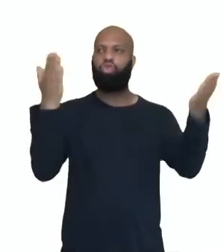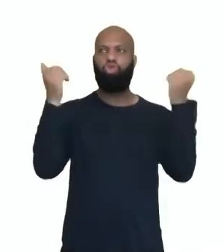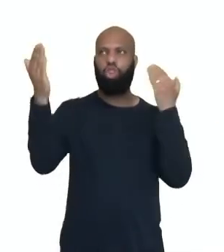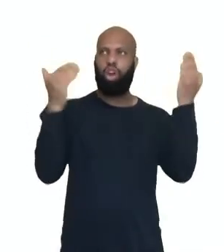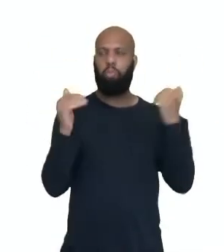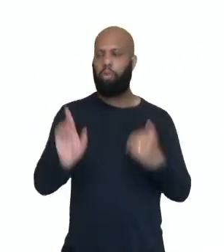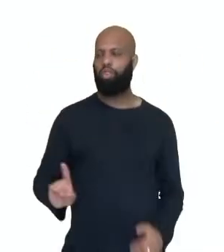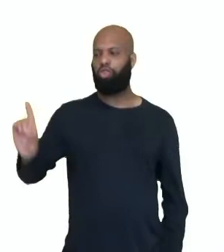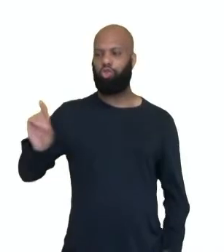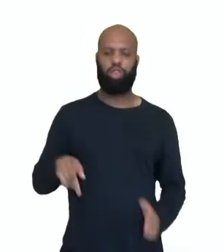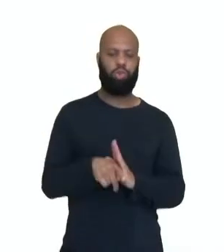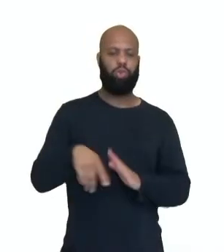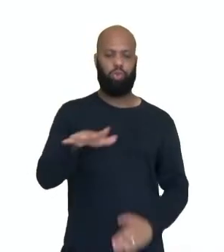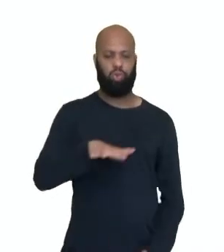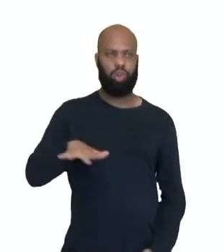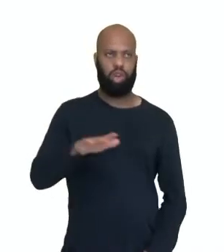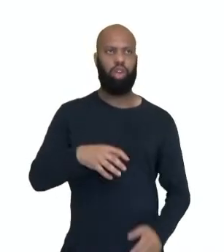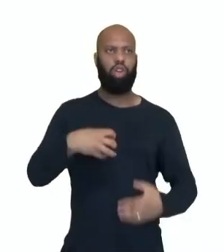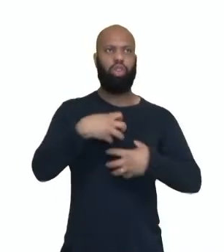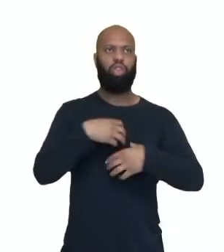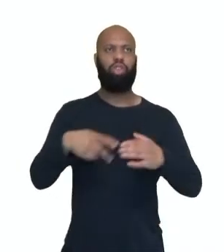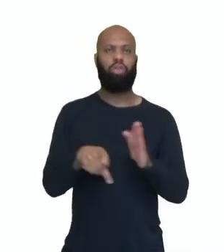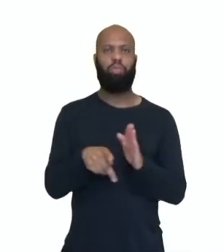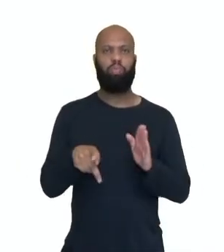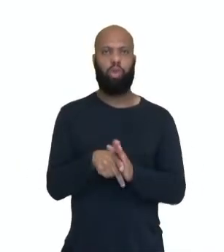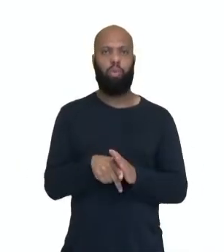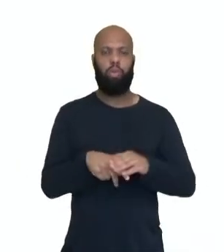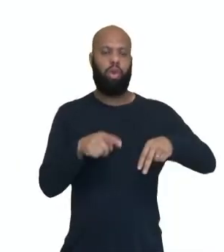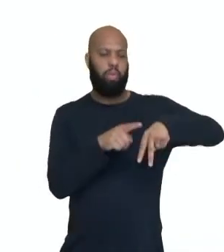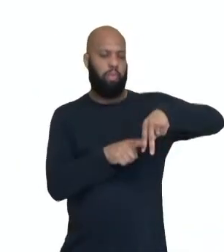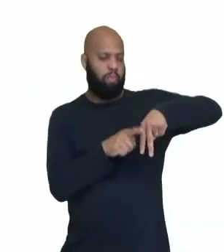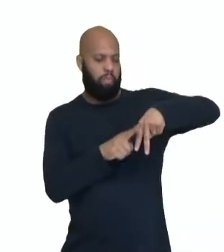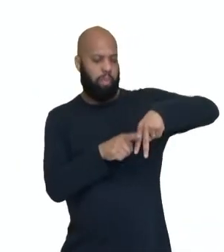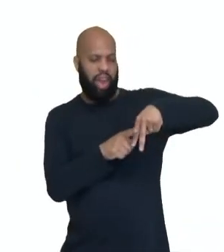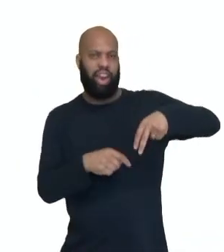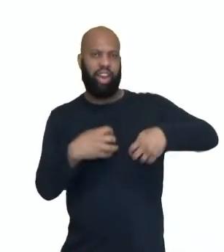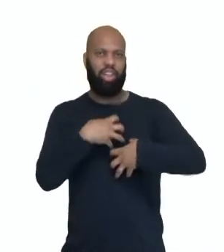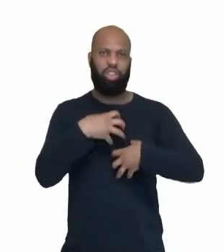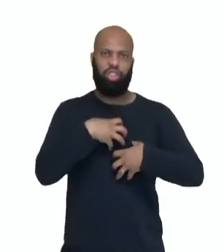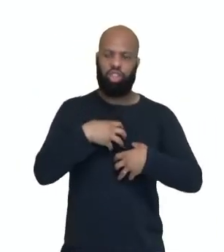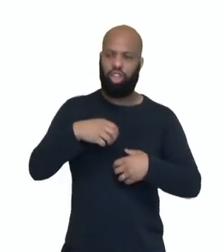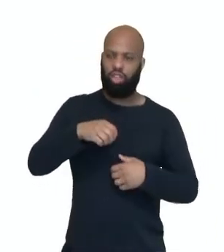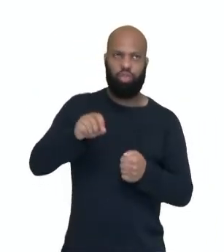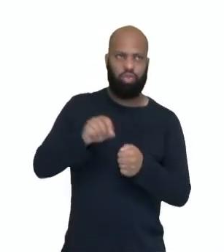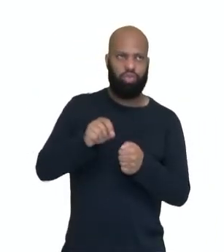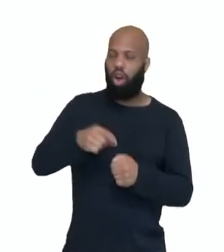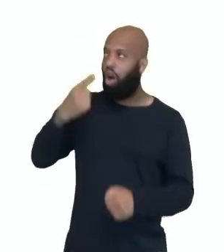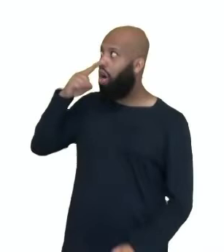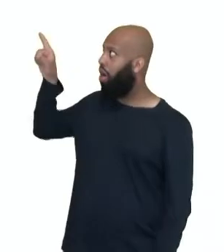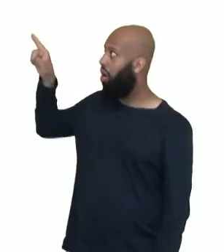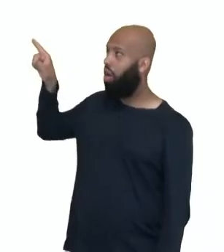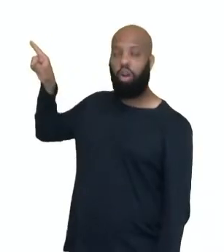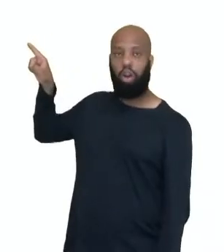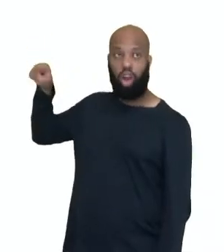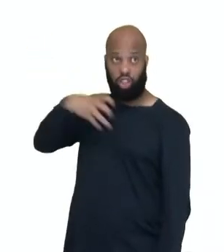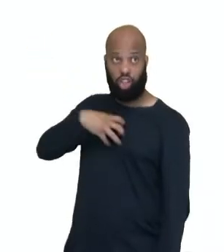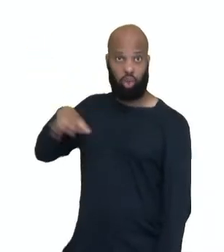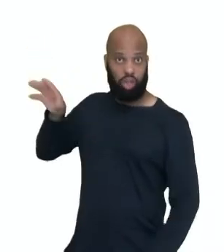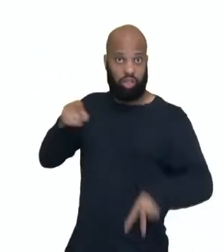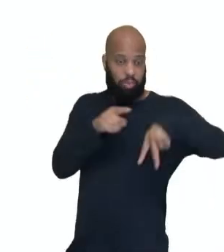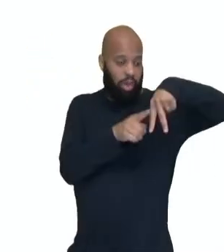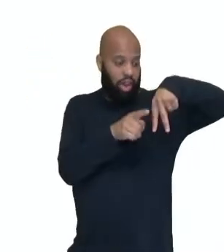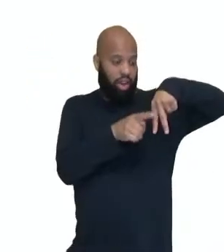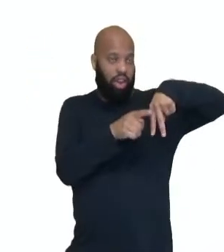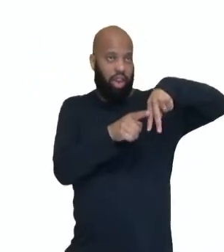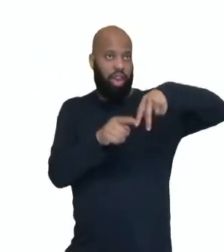divina no local. O gesto de levantar a perna, e esse gesto de levantar a perna, que nós vamos acompanhar de novo aqui no gifzinho,